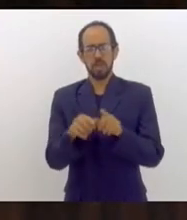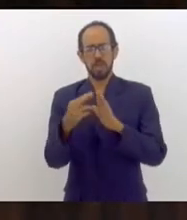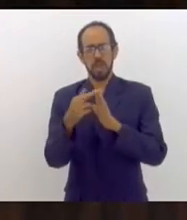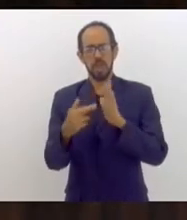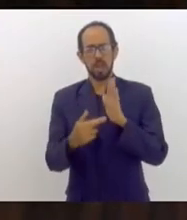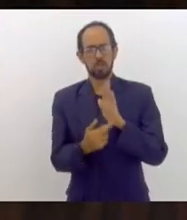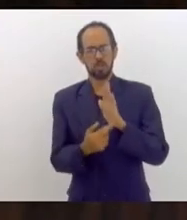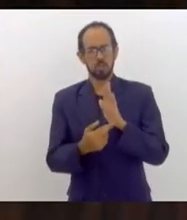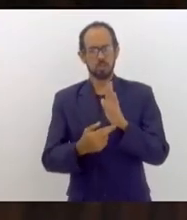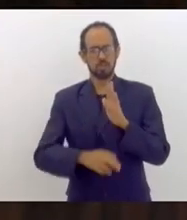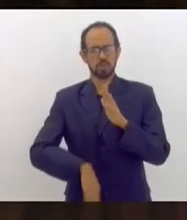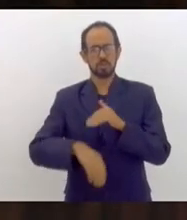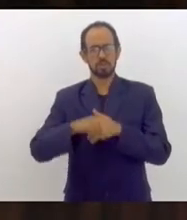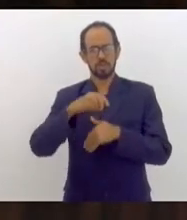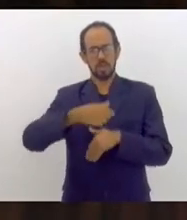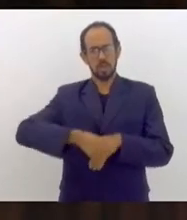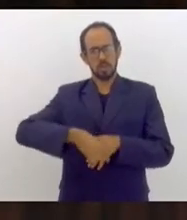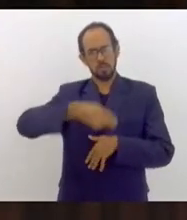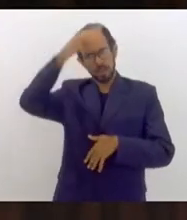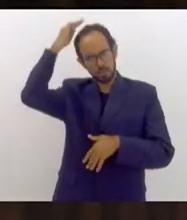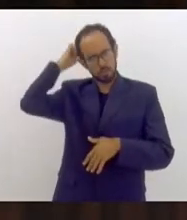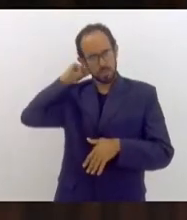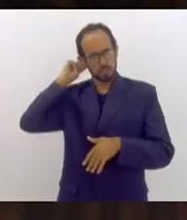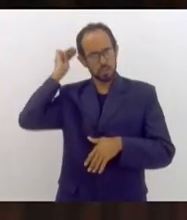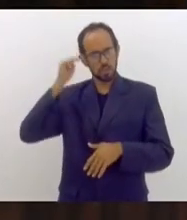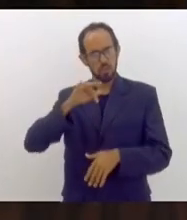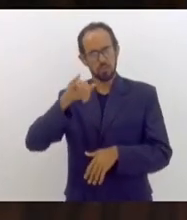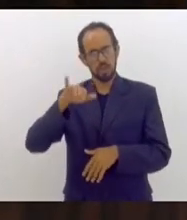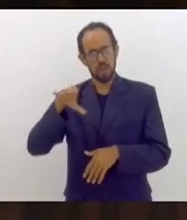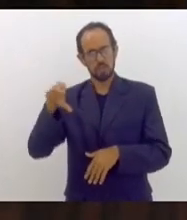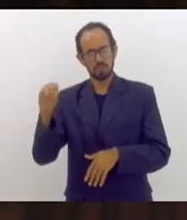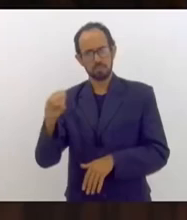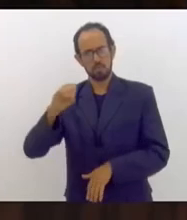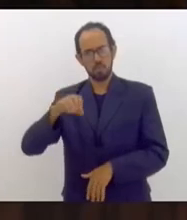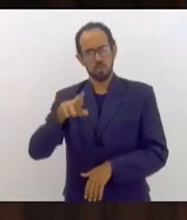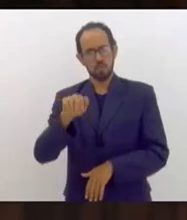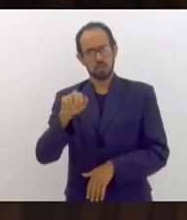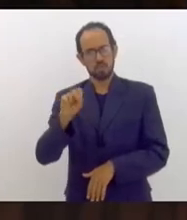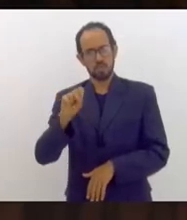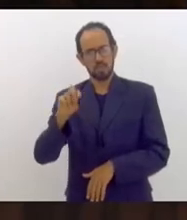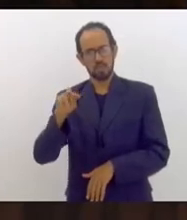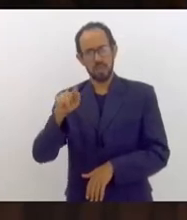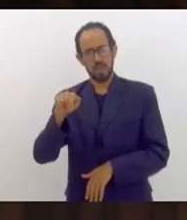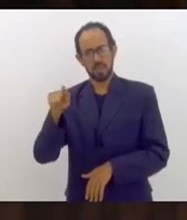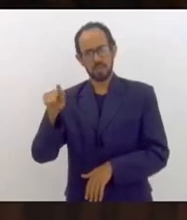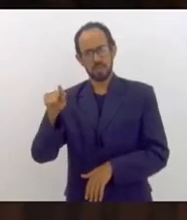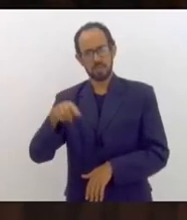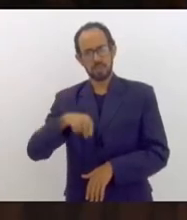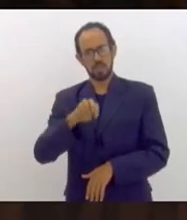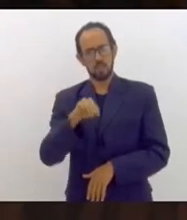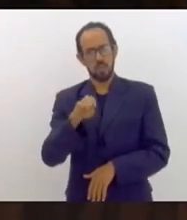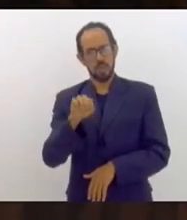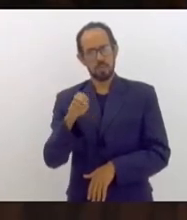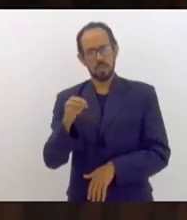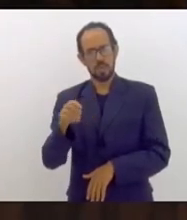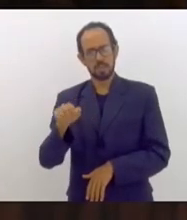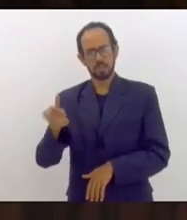relatores, deputado Márcio Pacheco, Fábio Silva, Rosenberg Reis e Webbit Rezende.